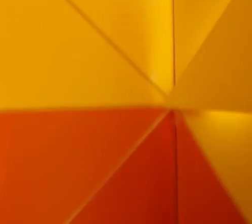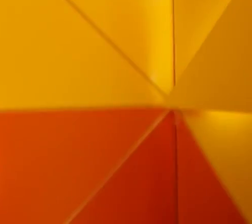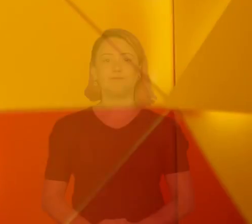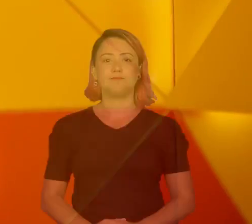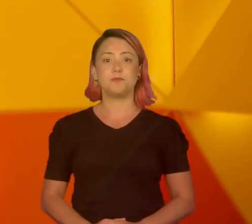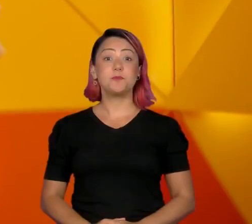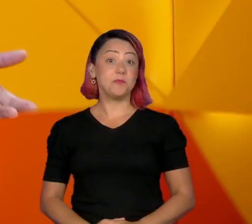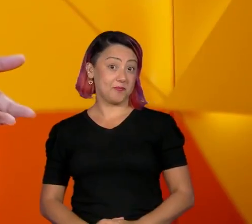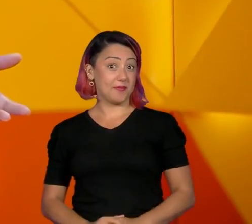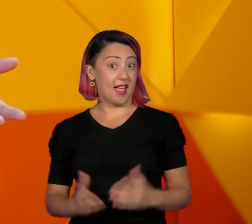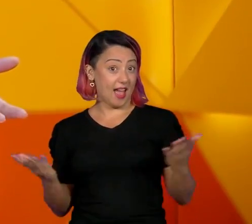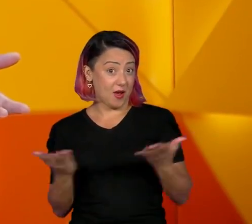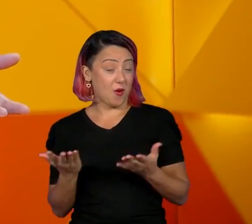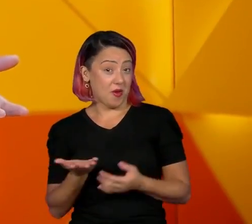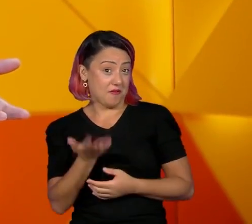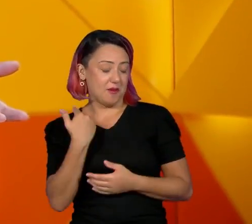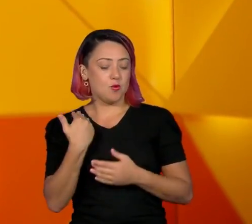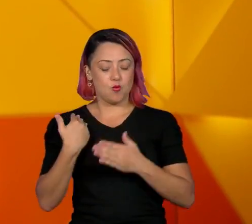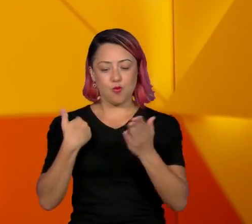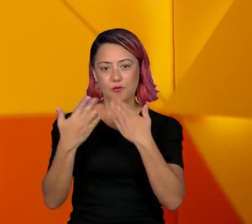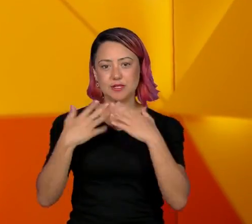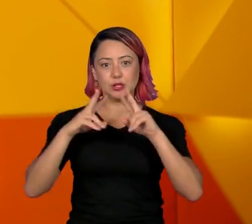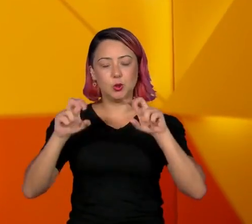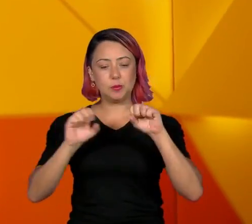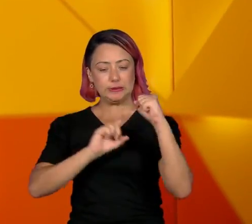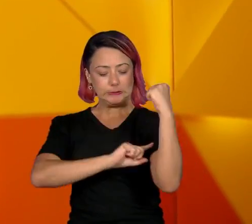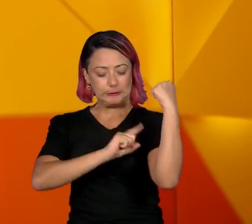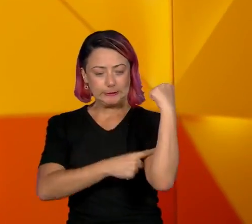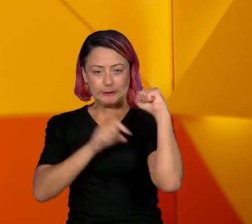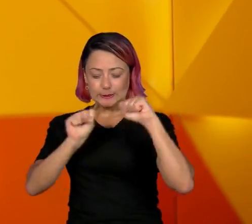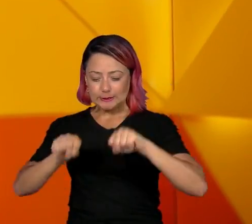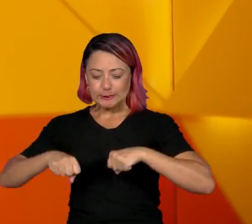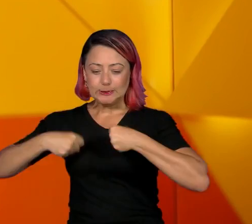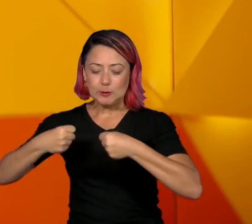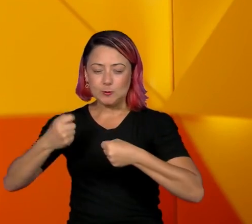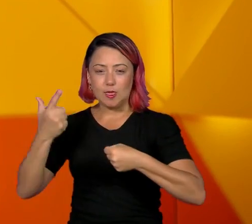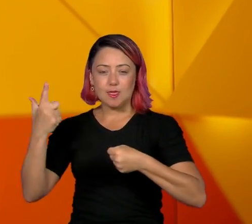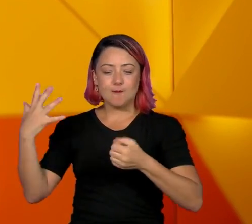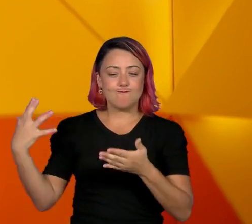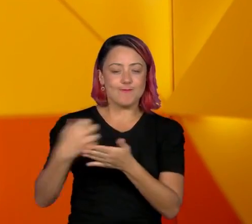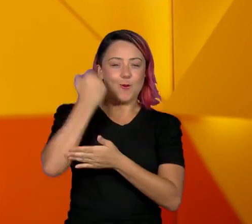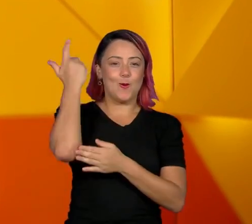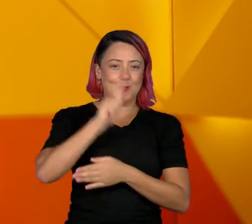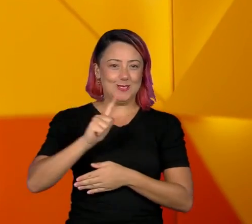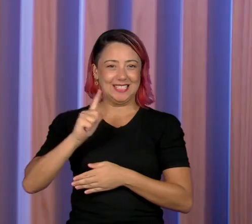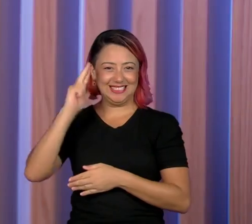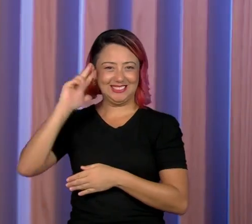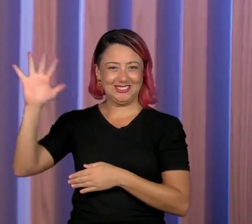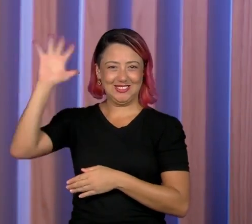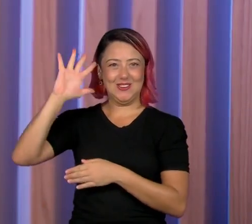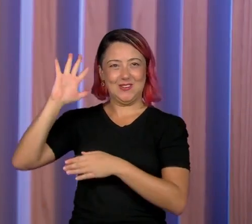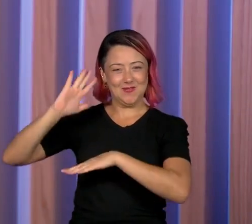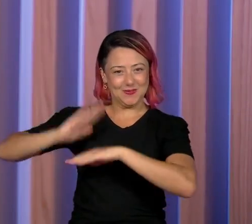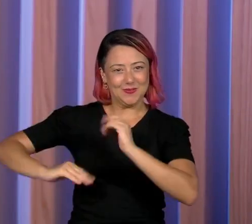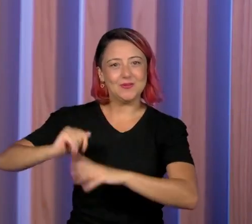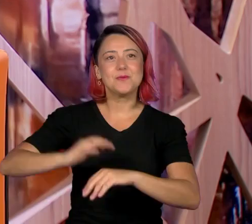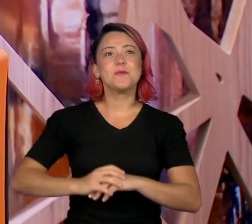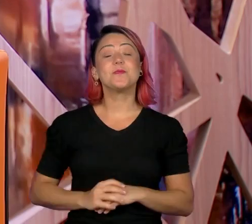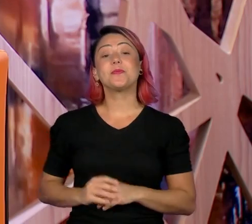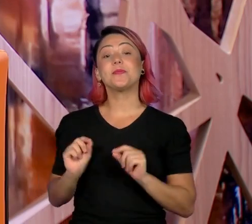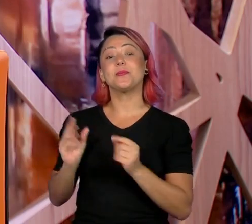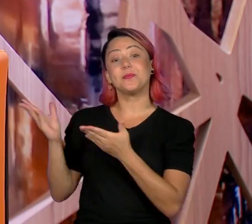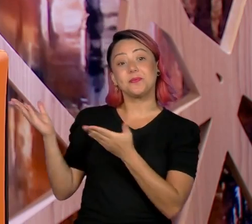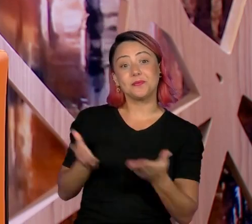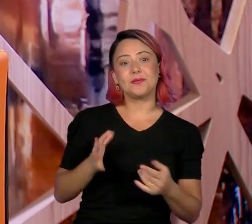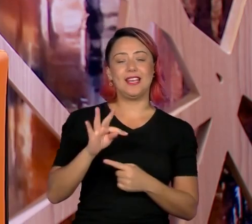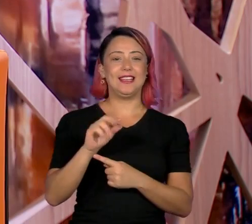E para a gente falar dessa garra necessária para realizar os sonhos, eu tenho o prazer aqui de receber a cantora Tássia Reis e o